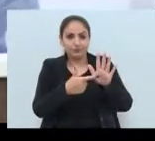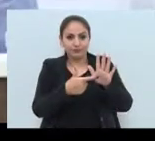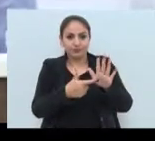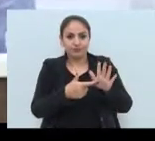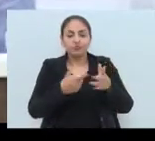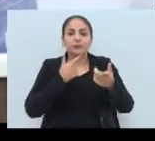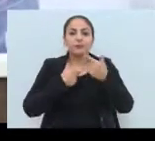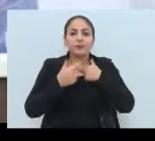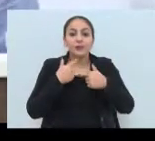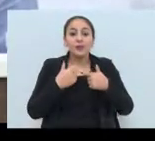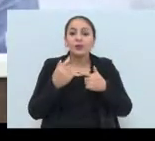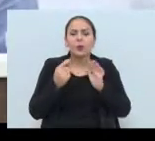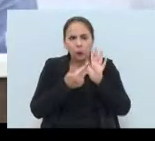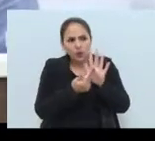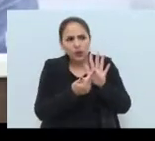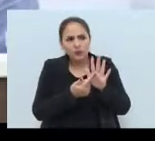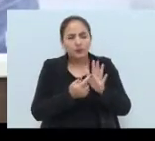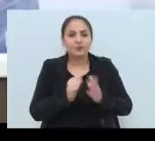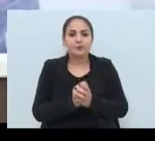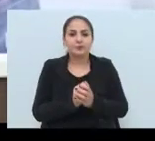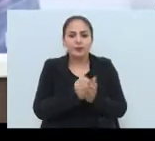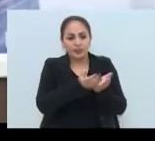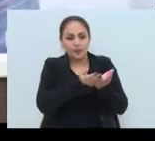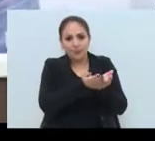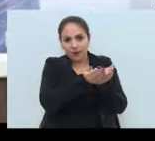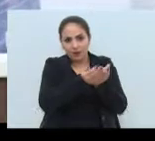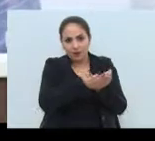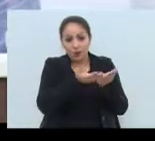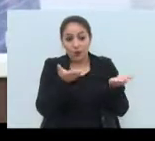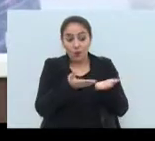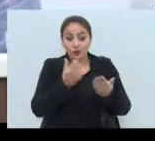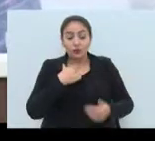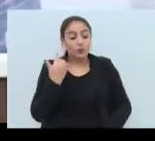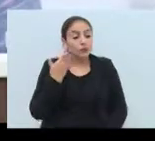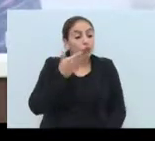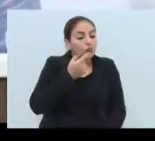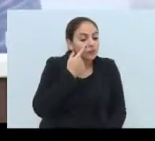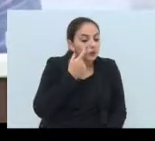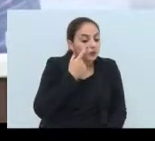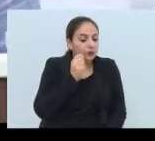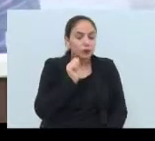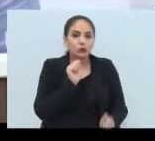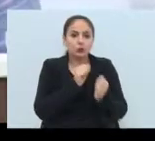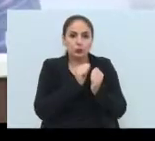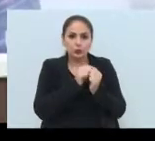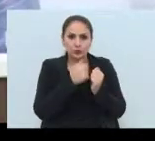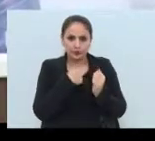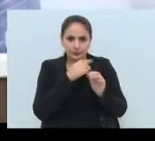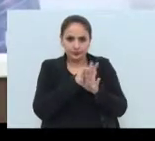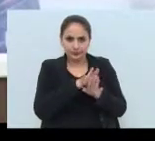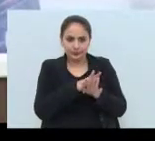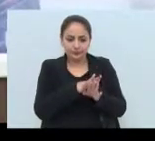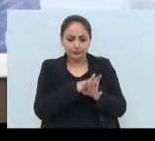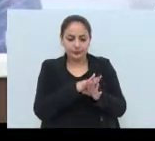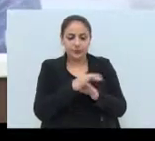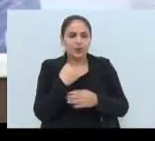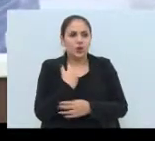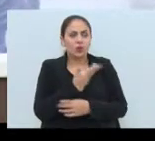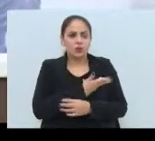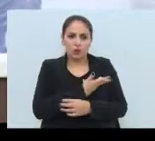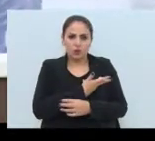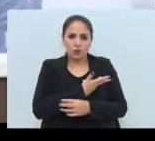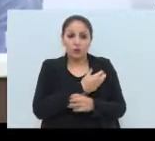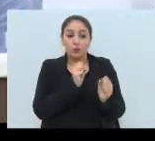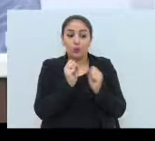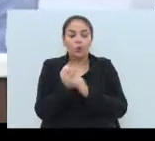você colocasse aí da caravela. A caravela, hoje estive lá pessoalmente, junto com a minha assessoria, e